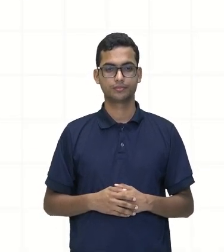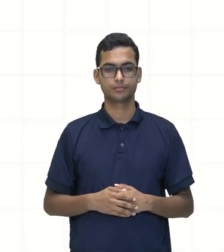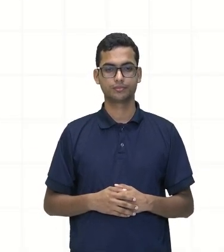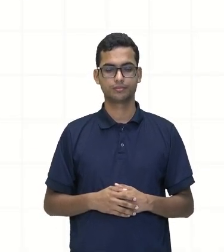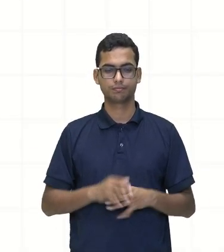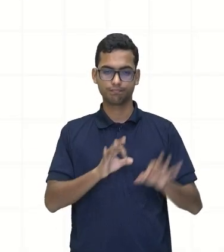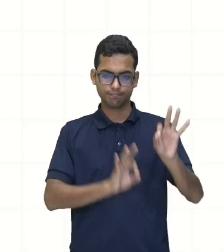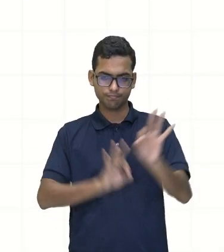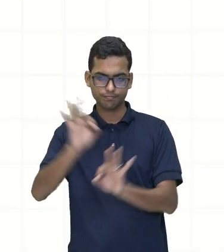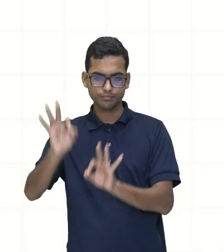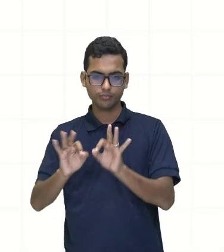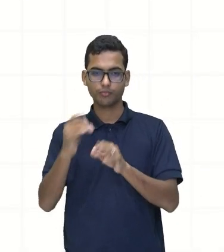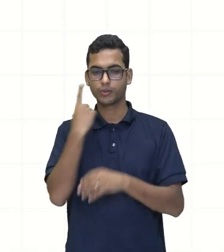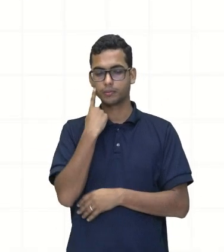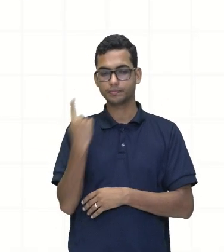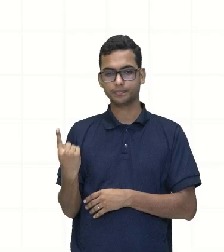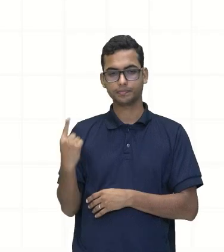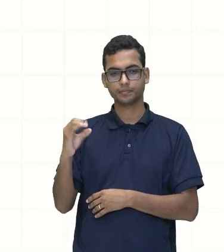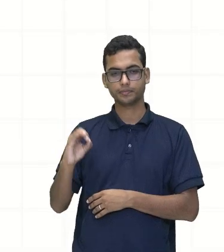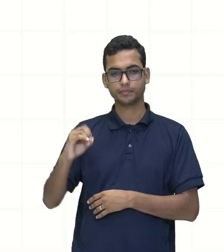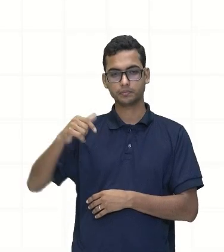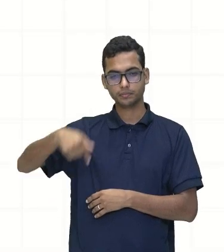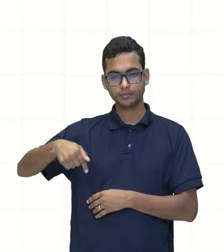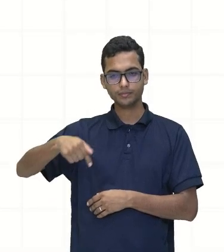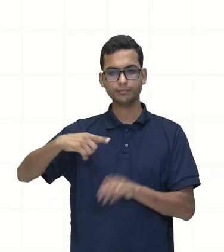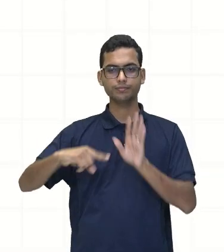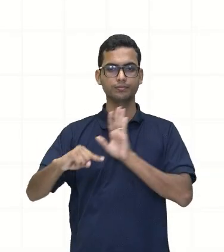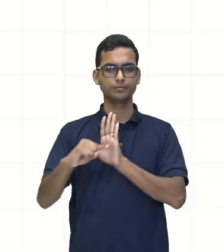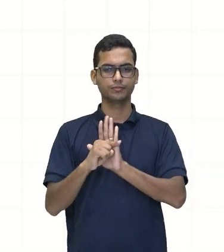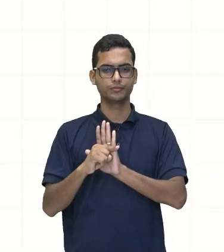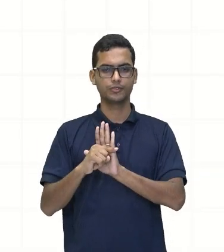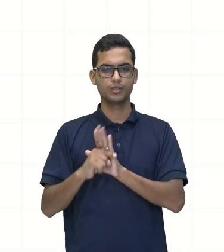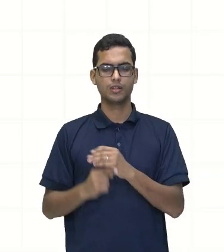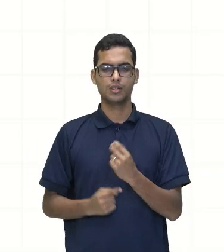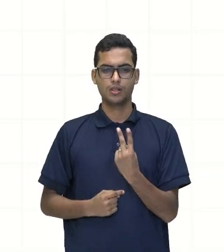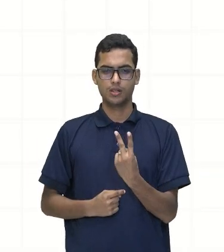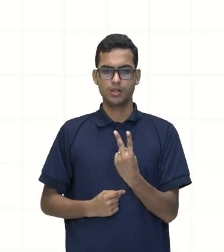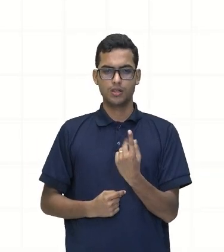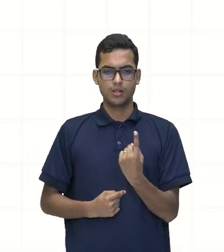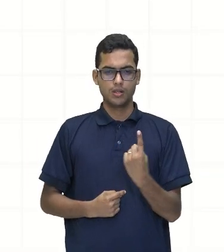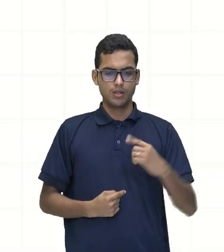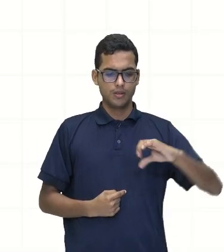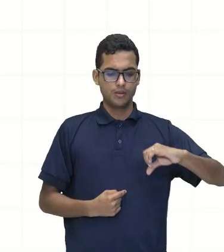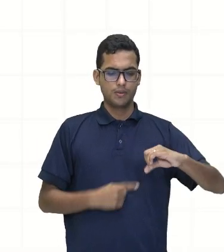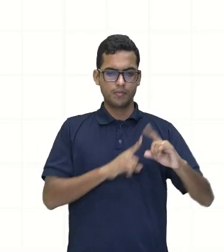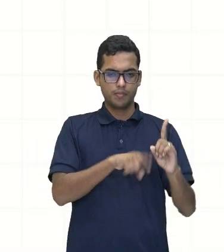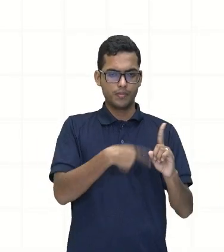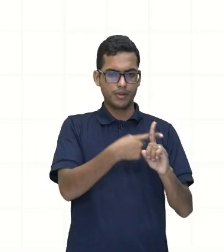passo, sem acelerar. Vamos lá. Mais 500.